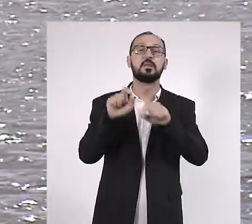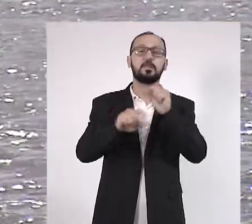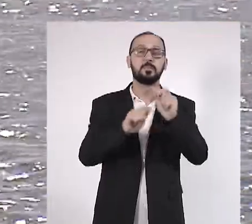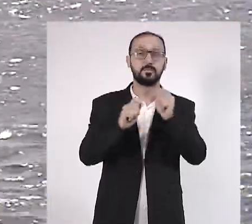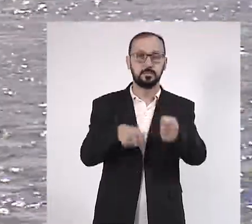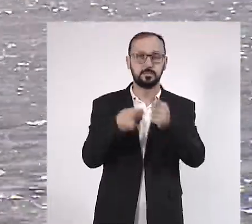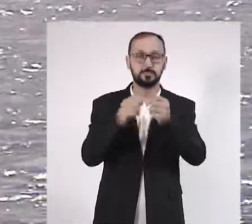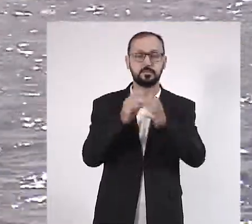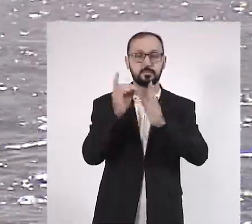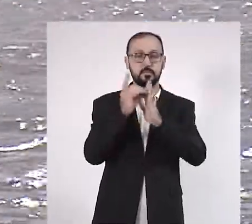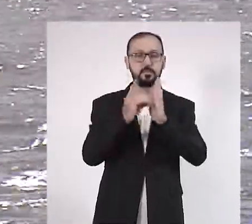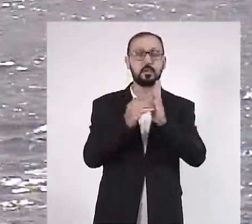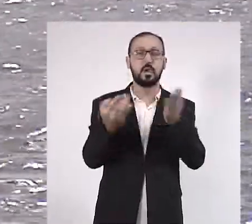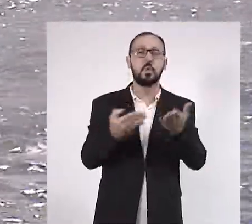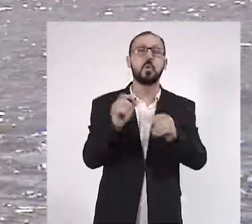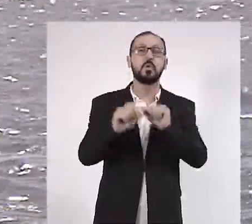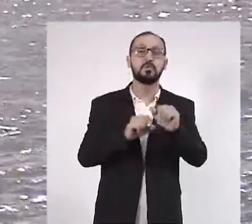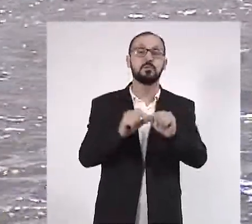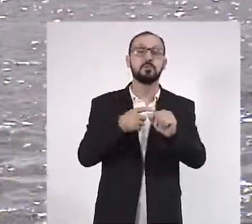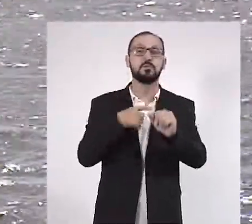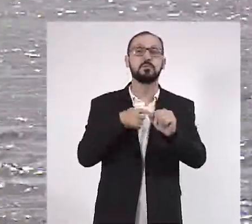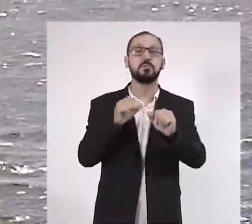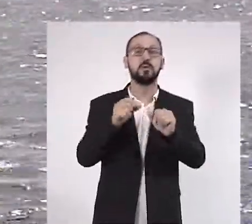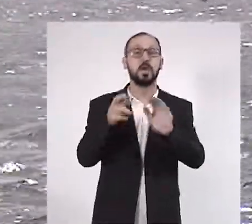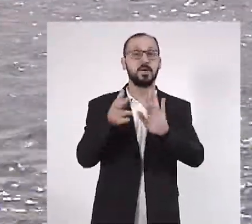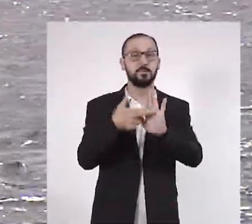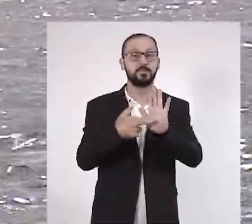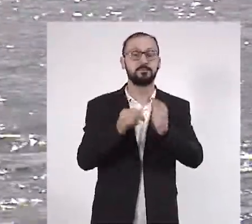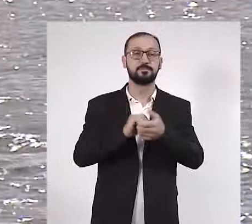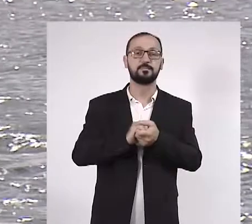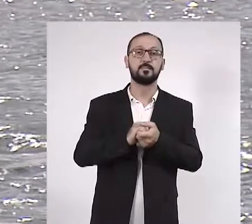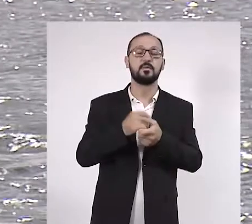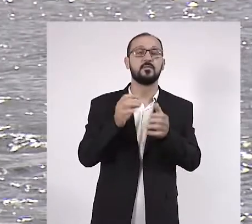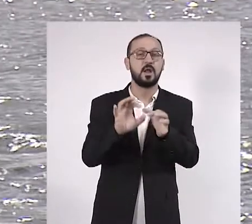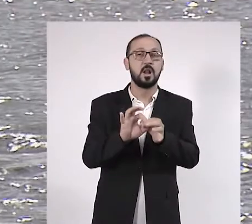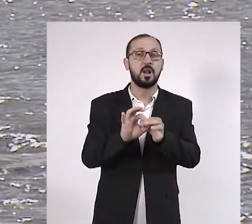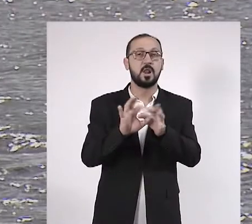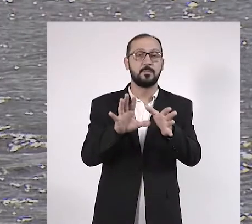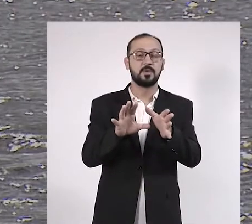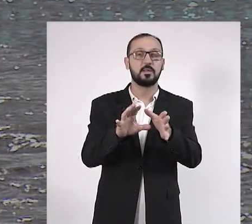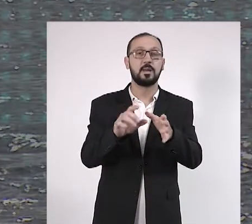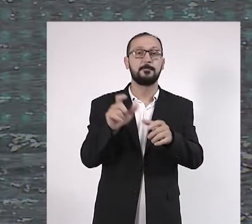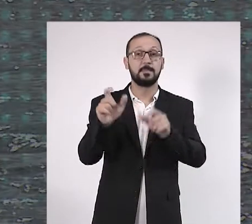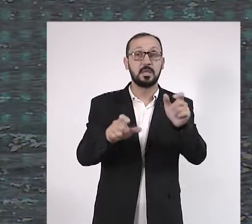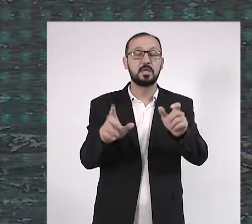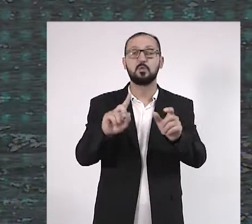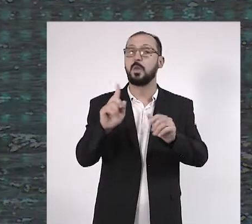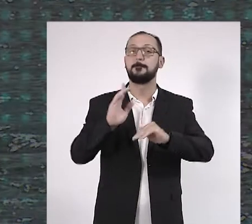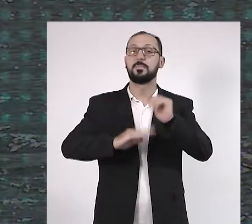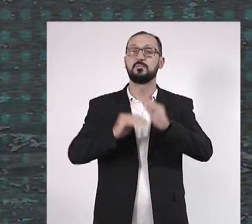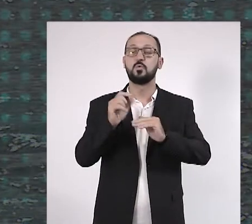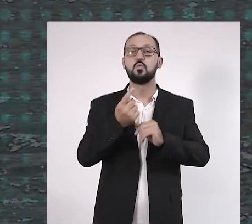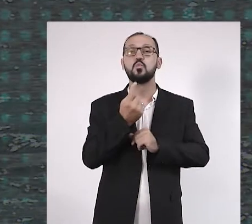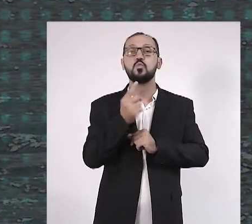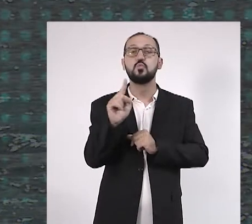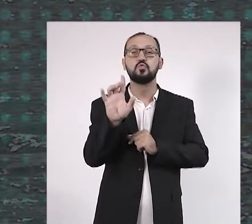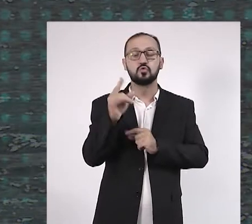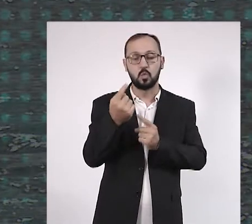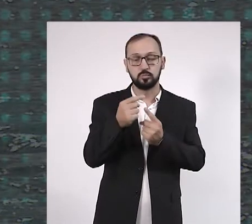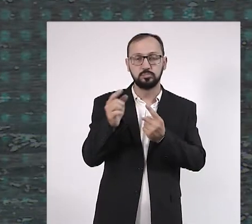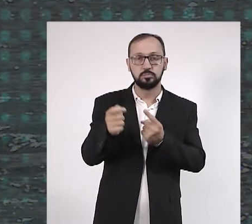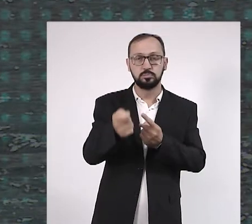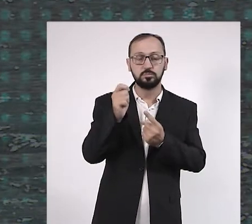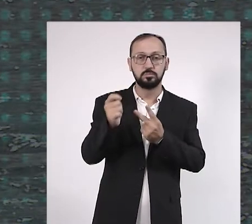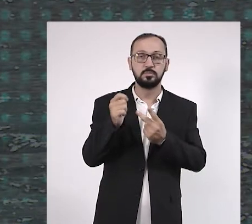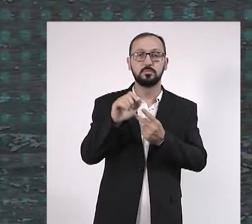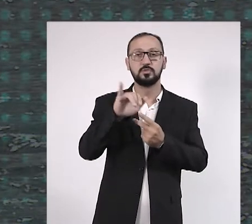pesqueiro. Com o novo decreto, passam a vigorar as seguintes regras. Será permitido aos amadores um exemplar de peixe